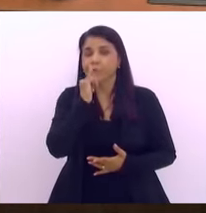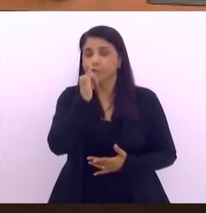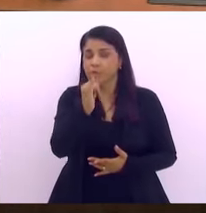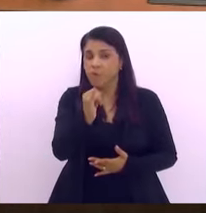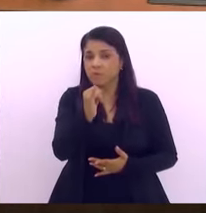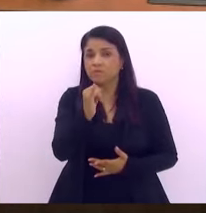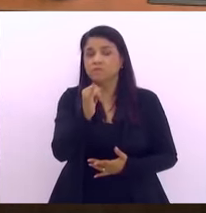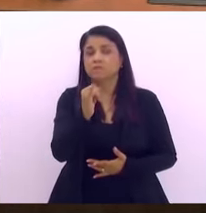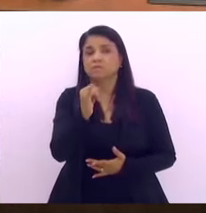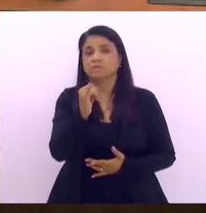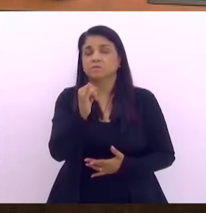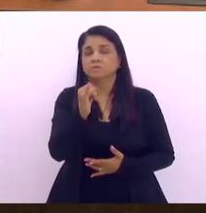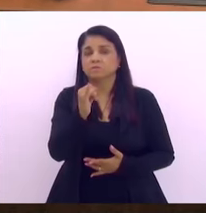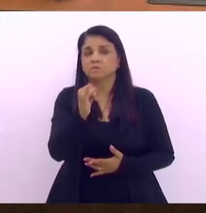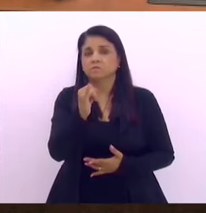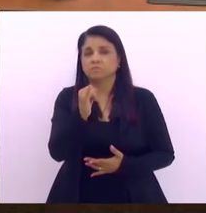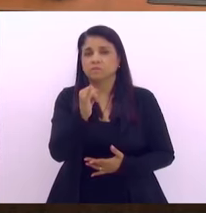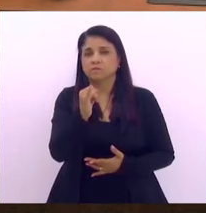é o seguinte.